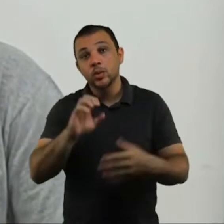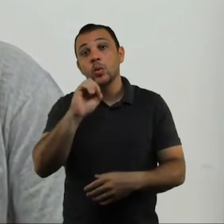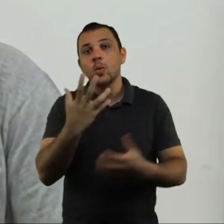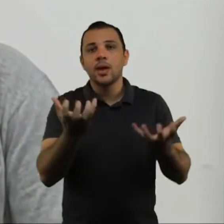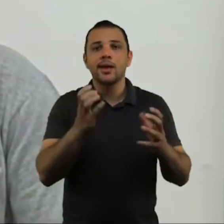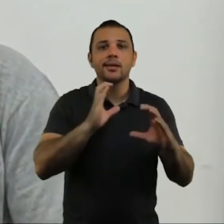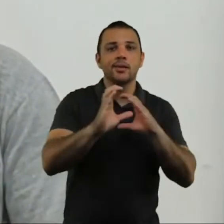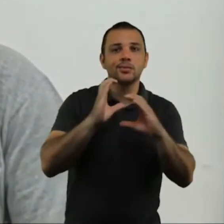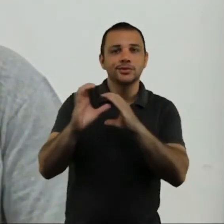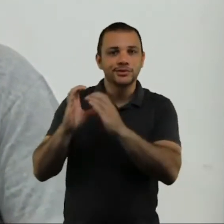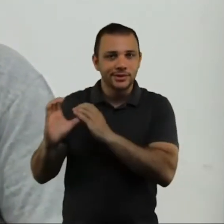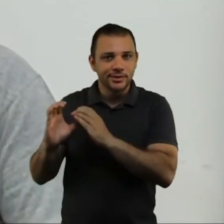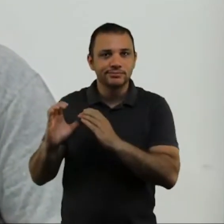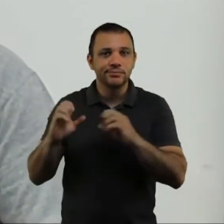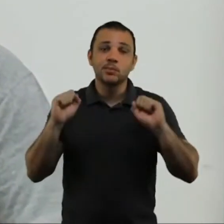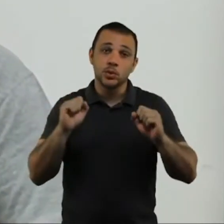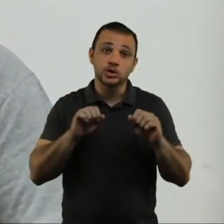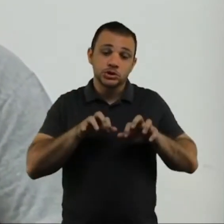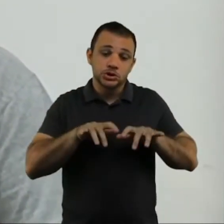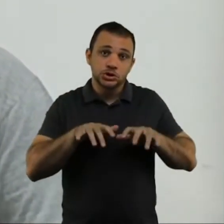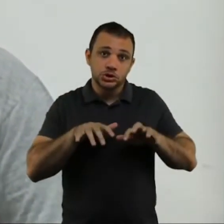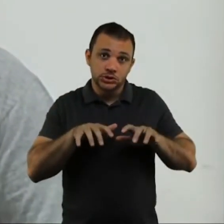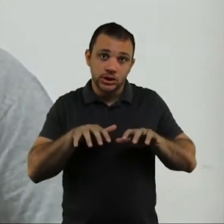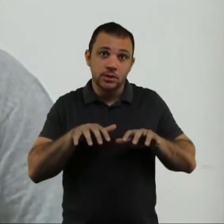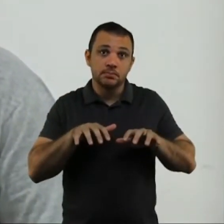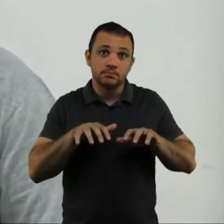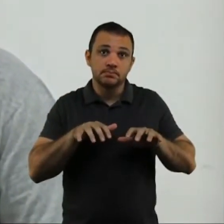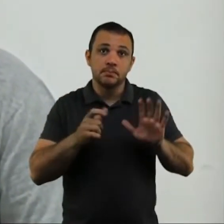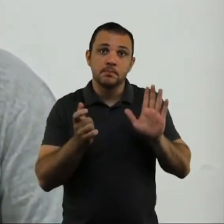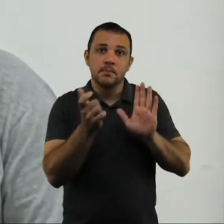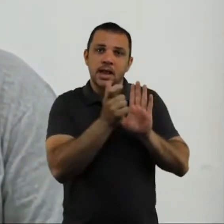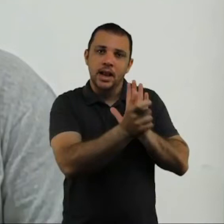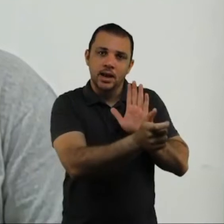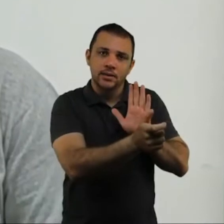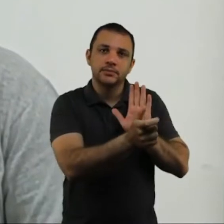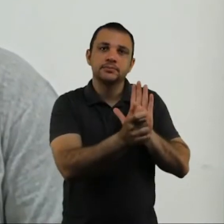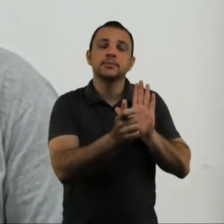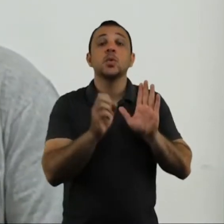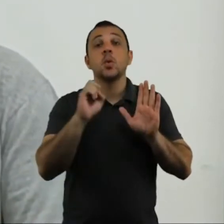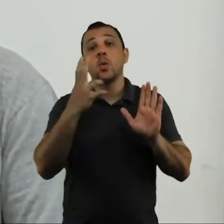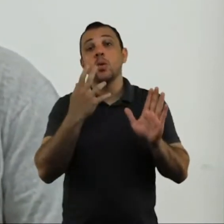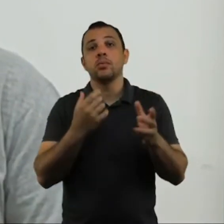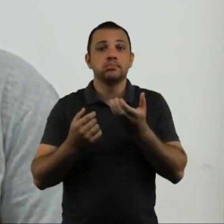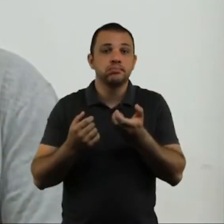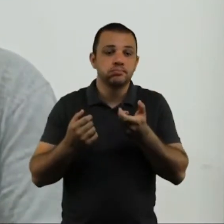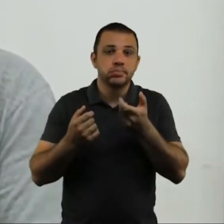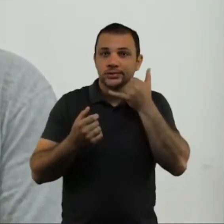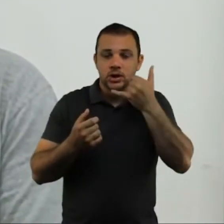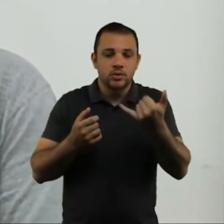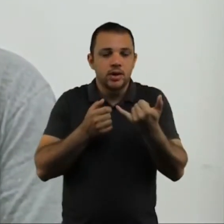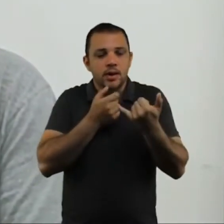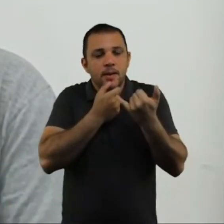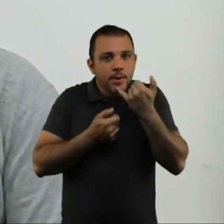comunicar, tá? Então você vai lá, digita, coloca ou até mesmo pode falar através do áudio e isso será transformado